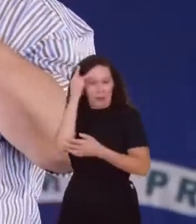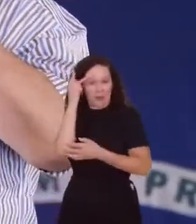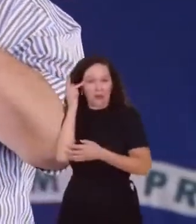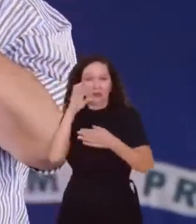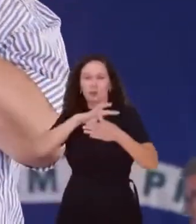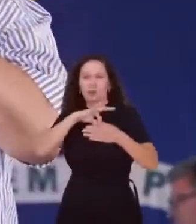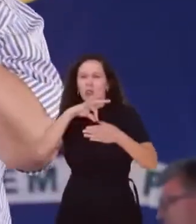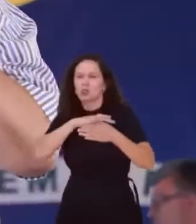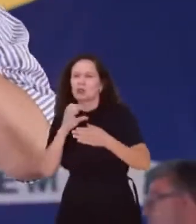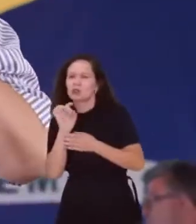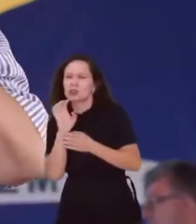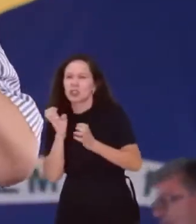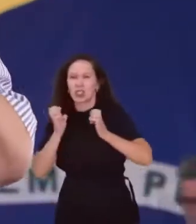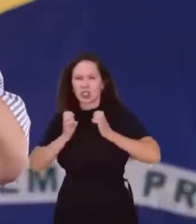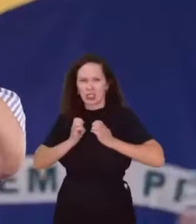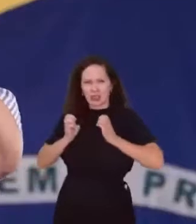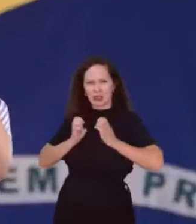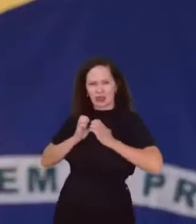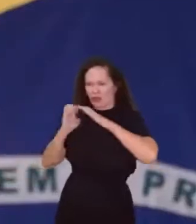não é